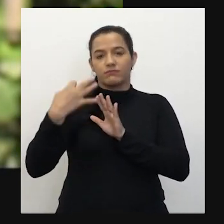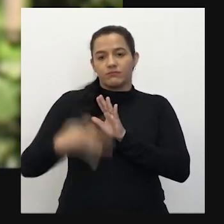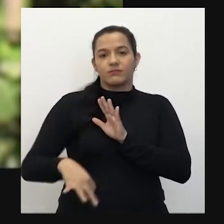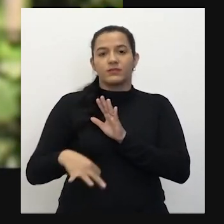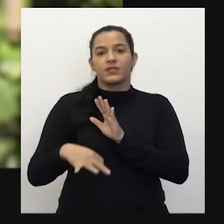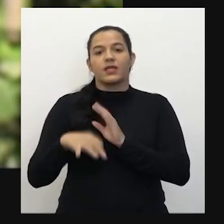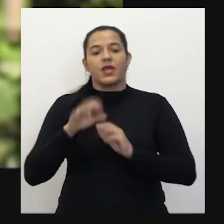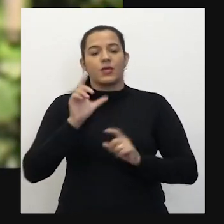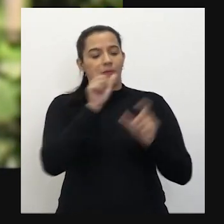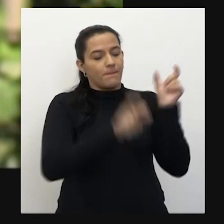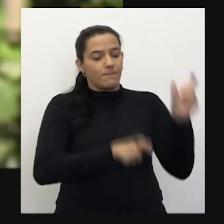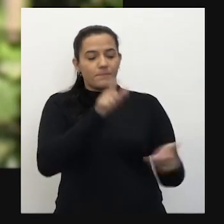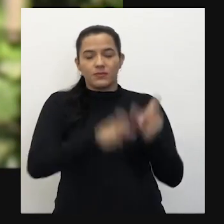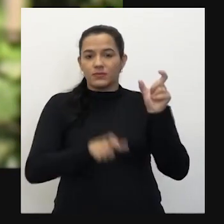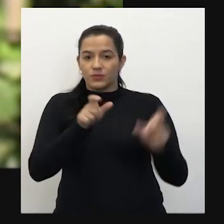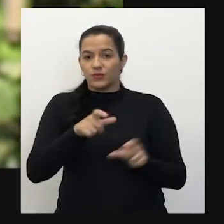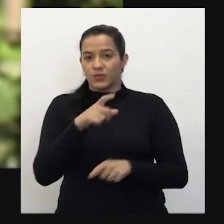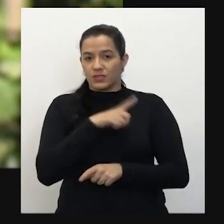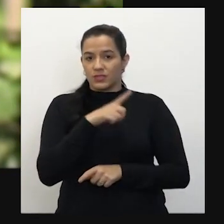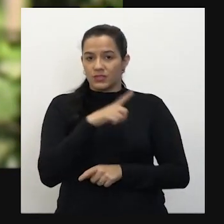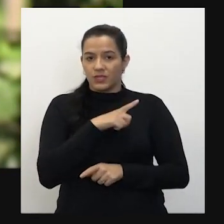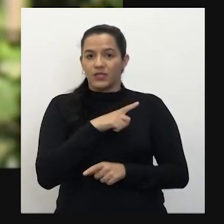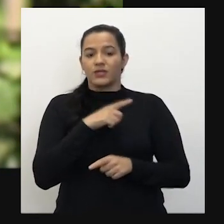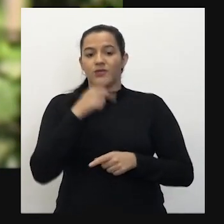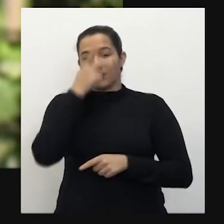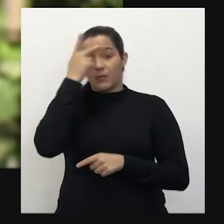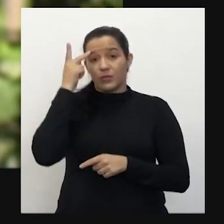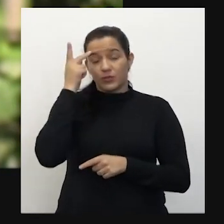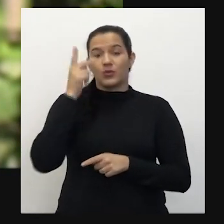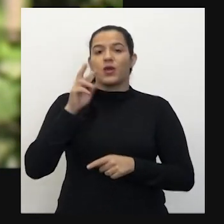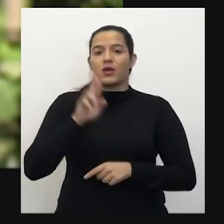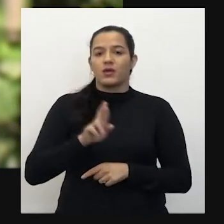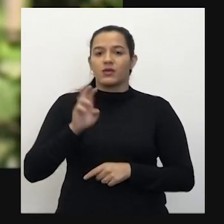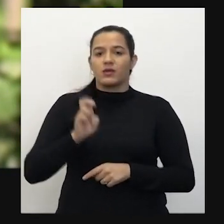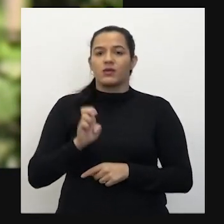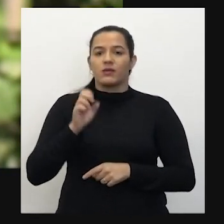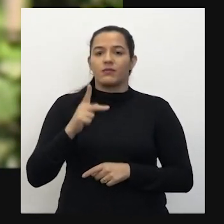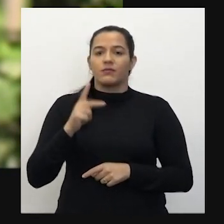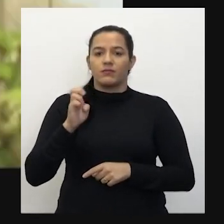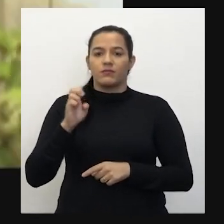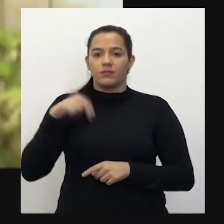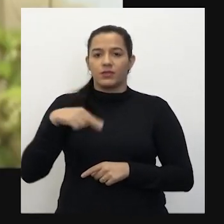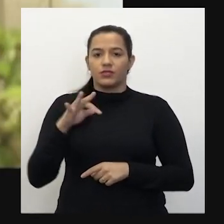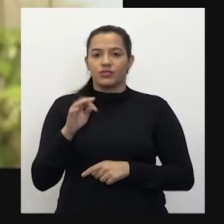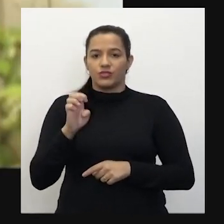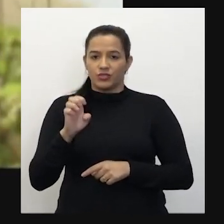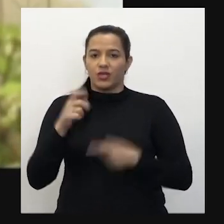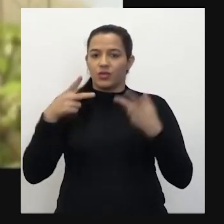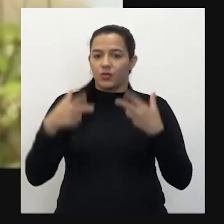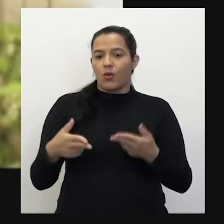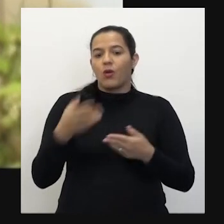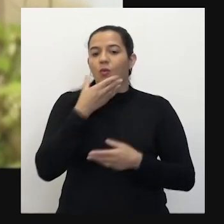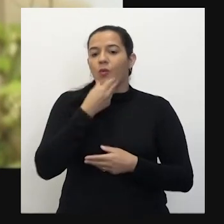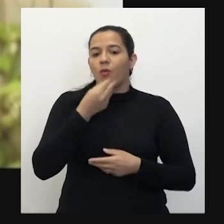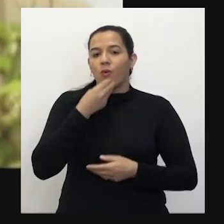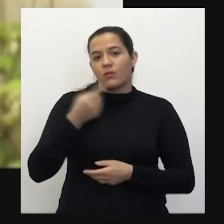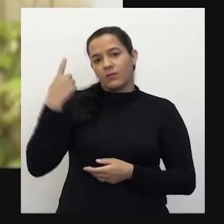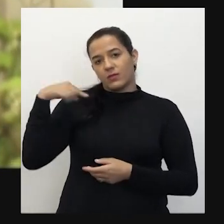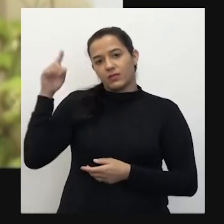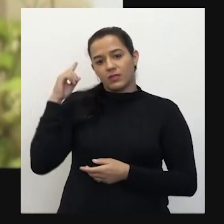a característica de um repentista, como por exemplo naquela região do Teixeira.